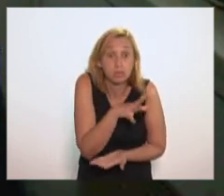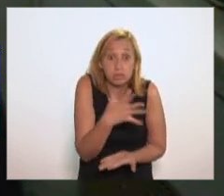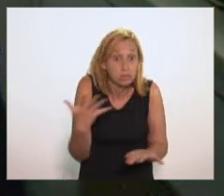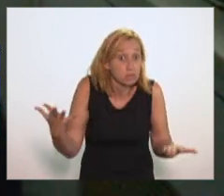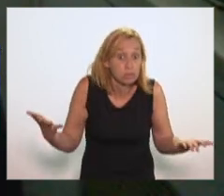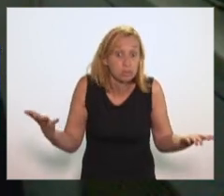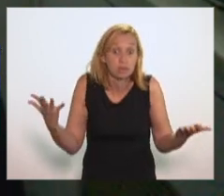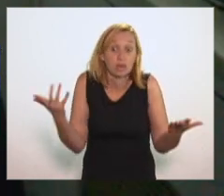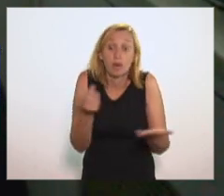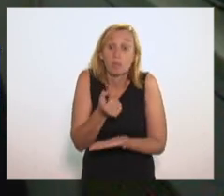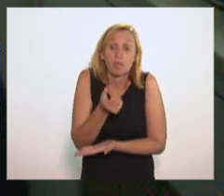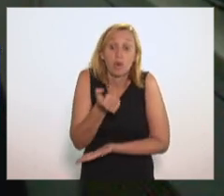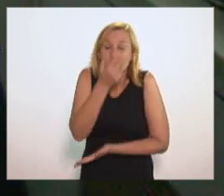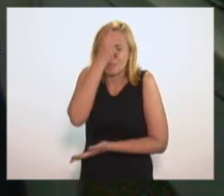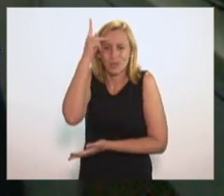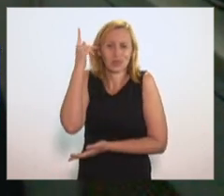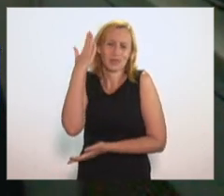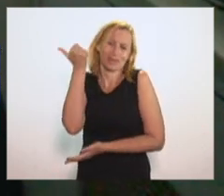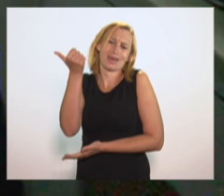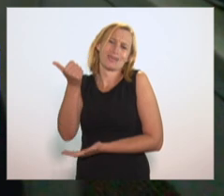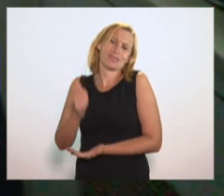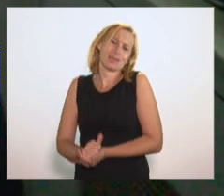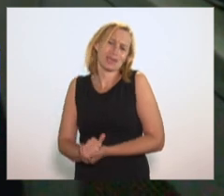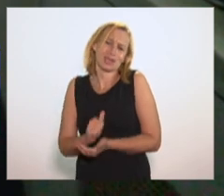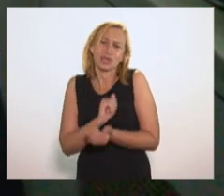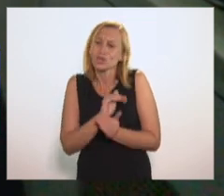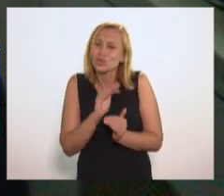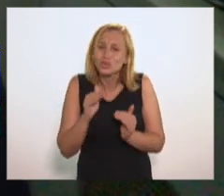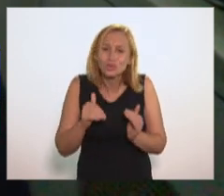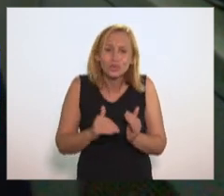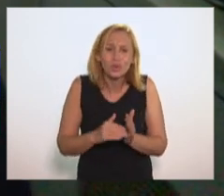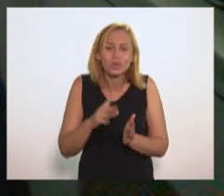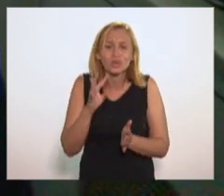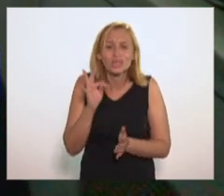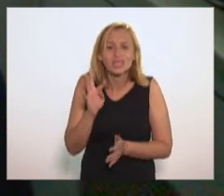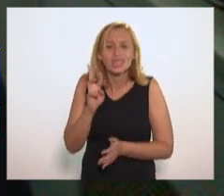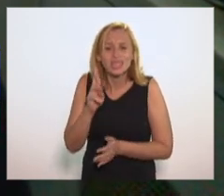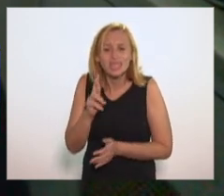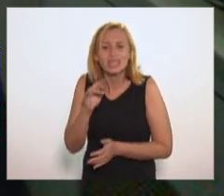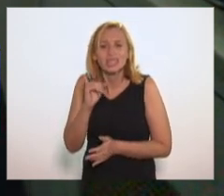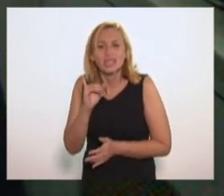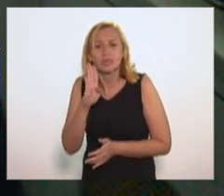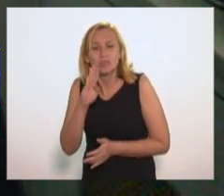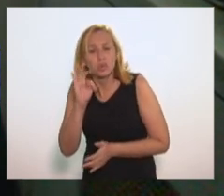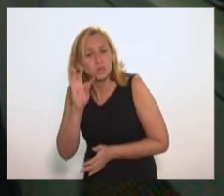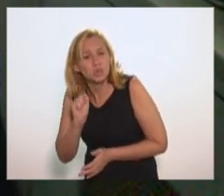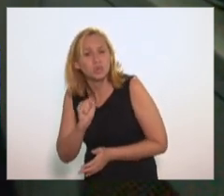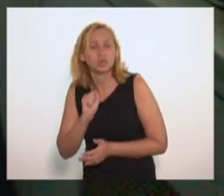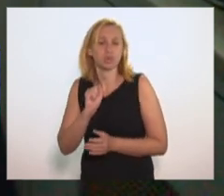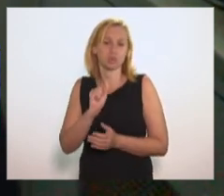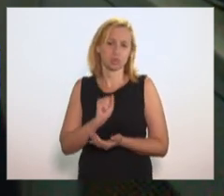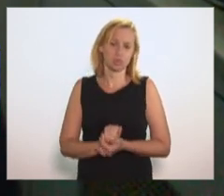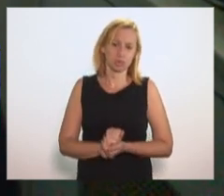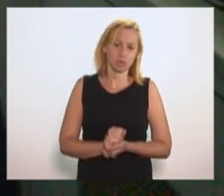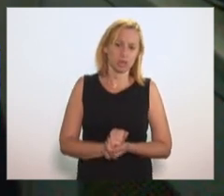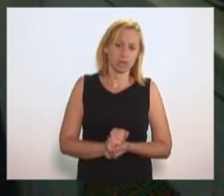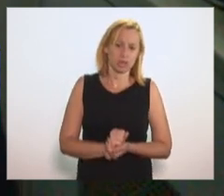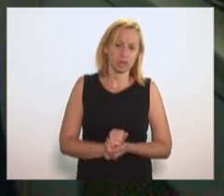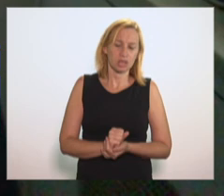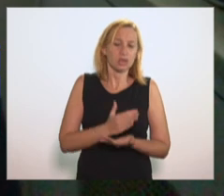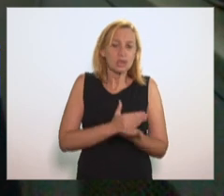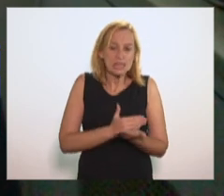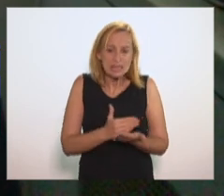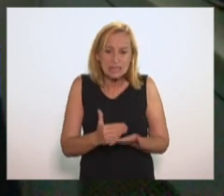pouca gente sabe que todos os tributos que incidem desde a